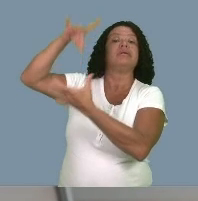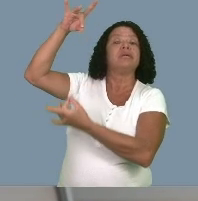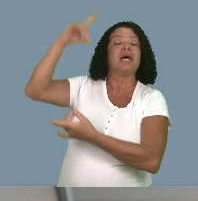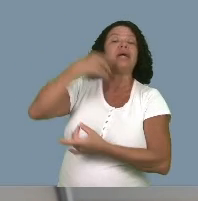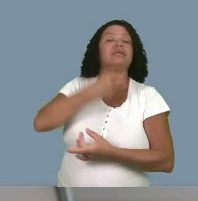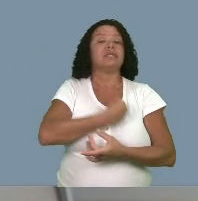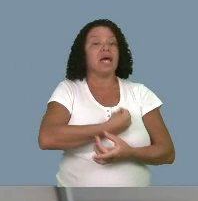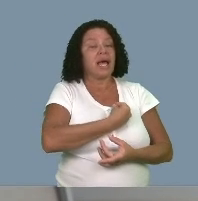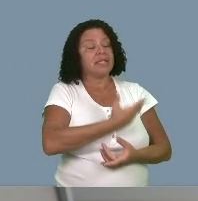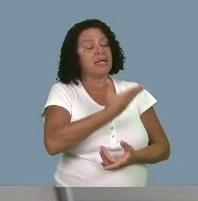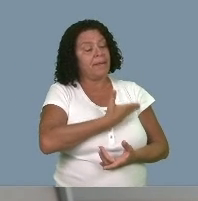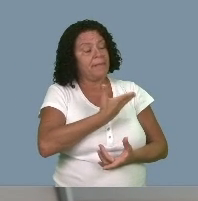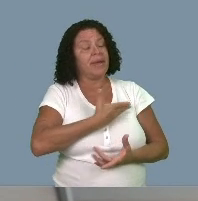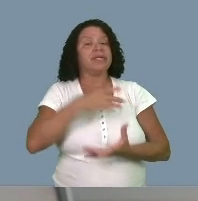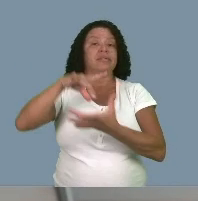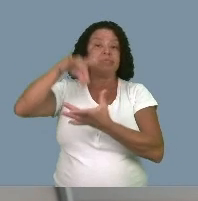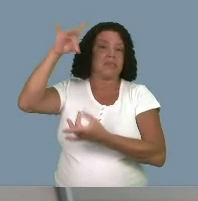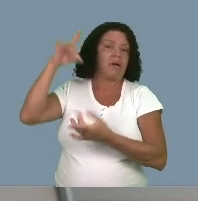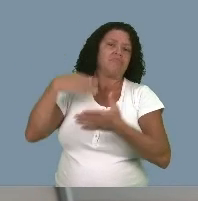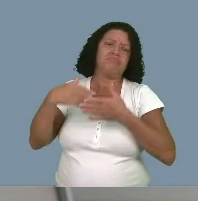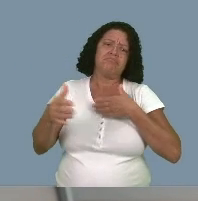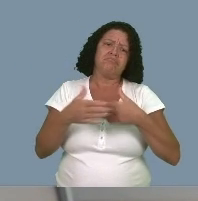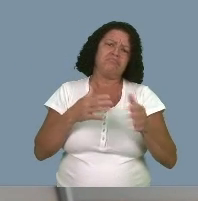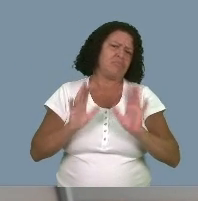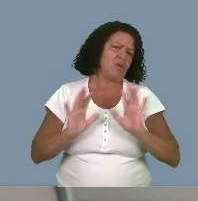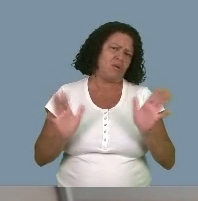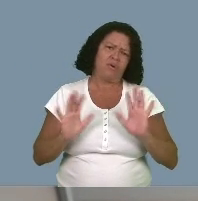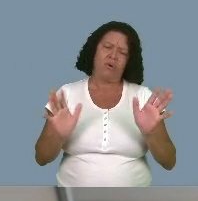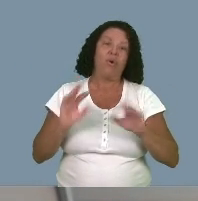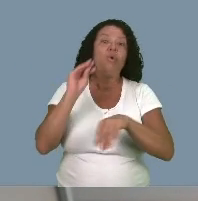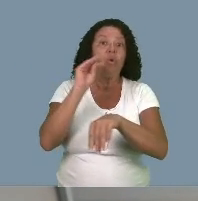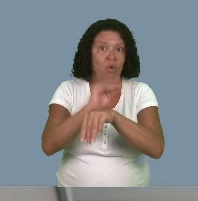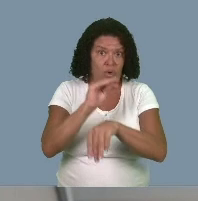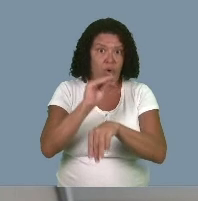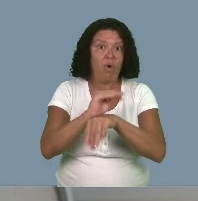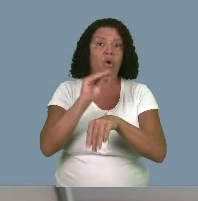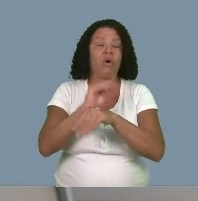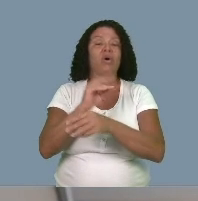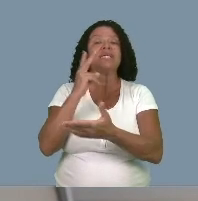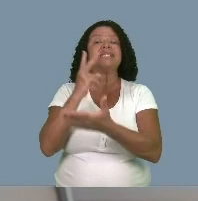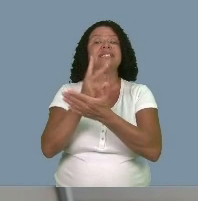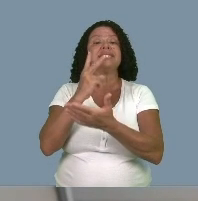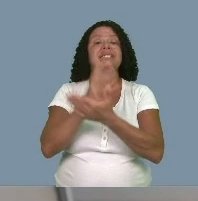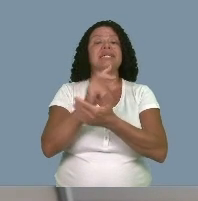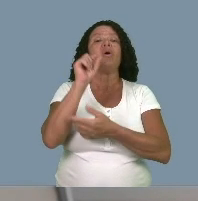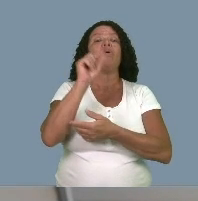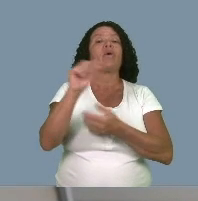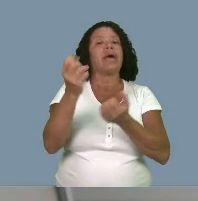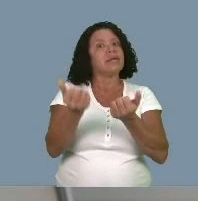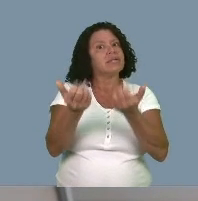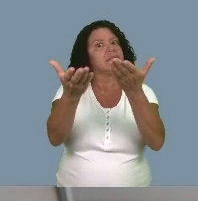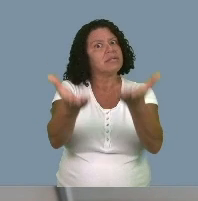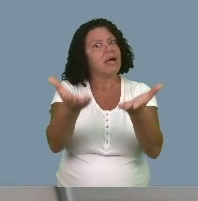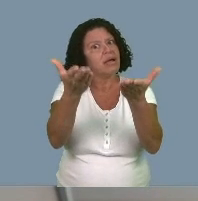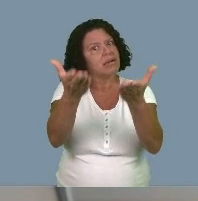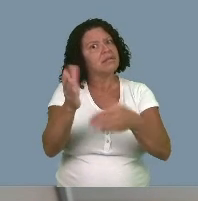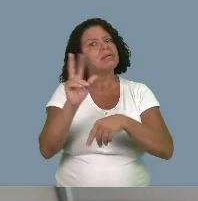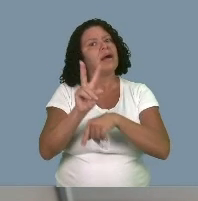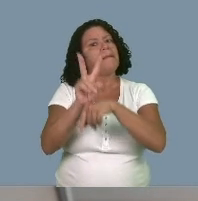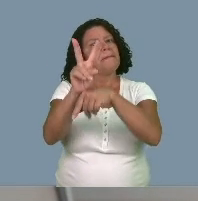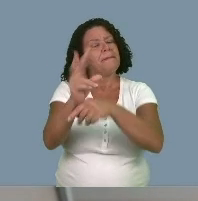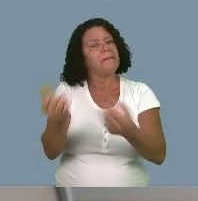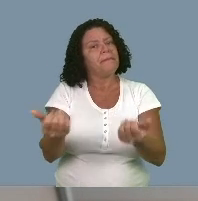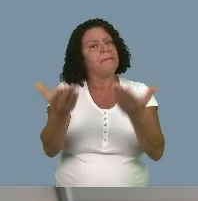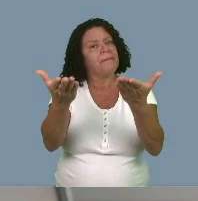existência de amigos espirituais, não importa. O cuidado, ele está sendo sempre oferecido, o amparo está sempre